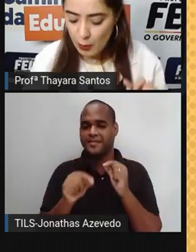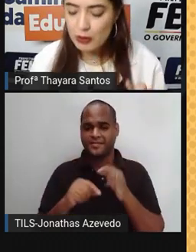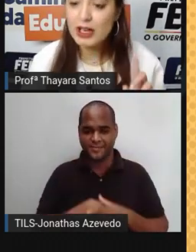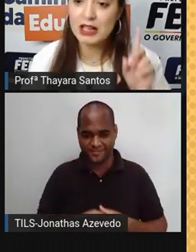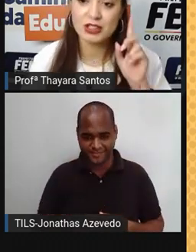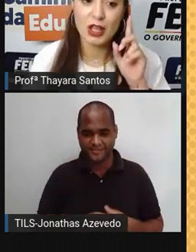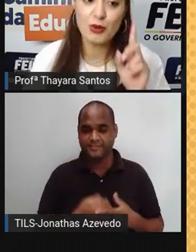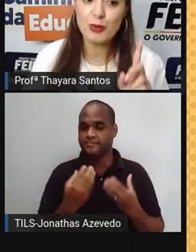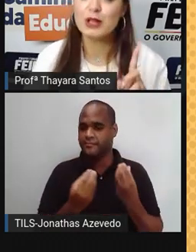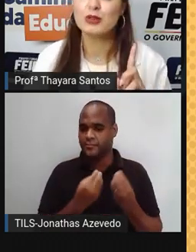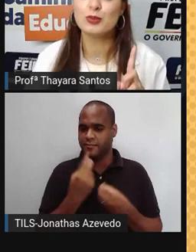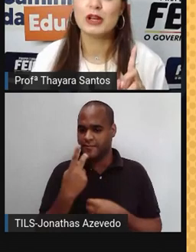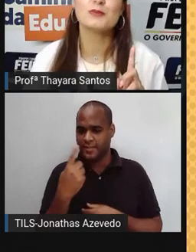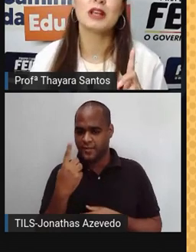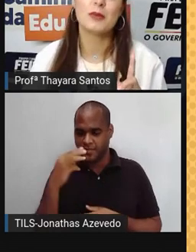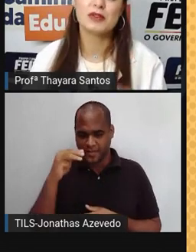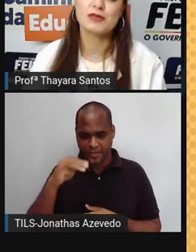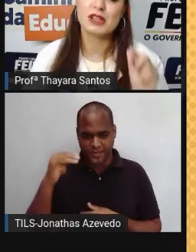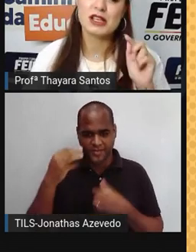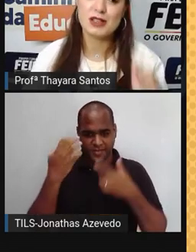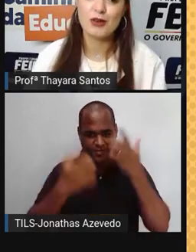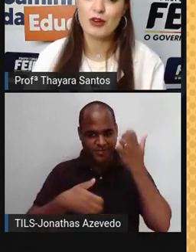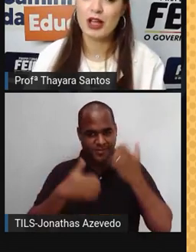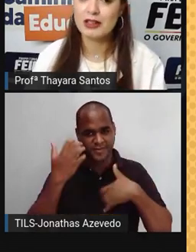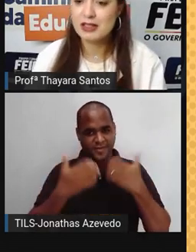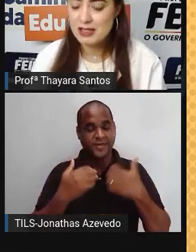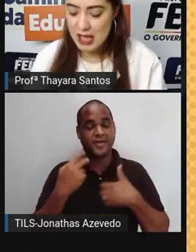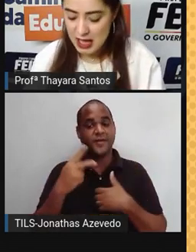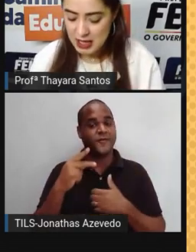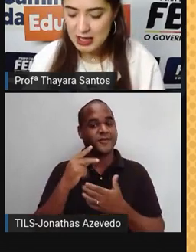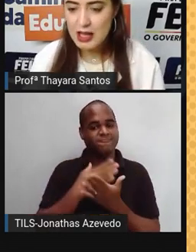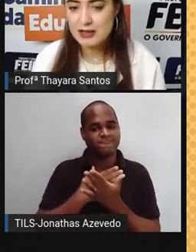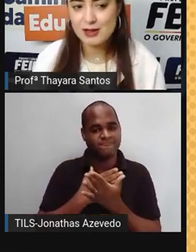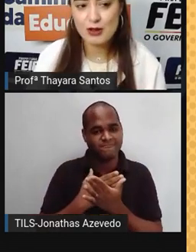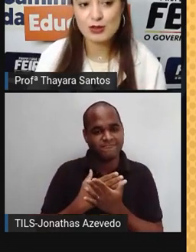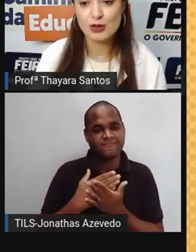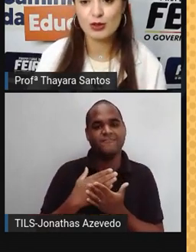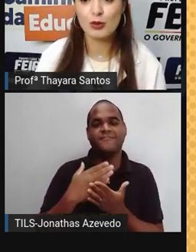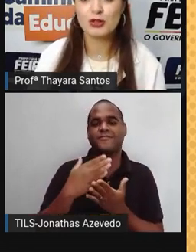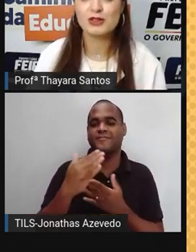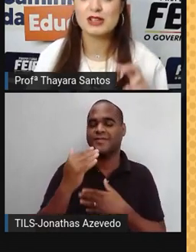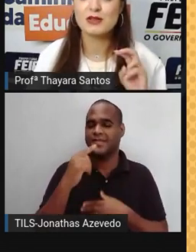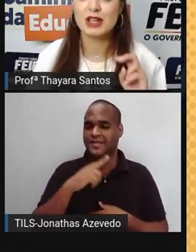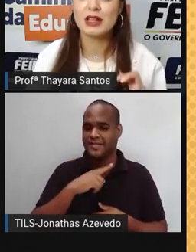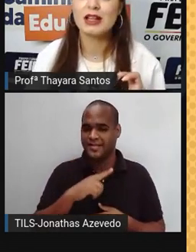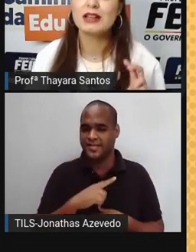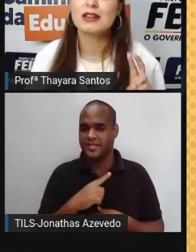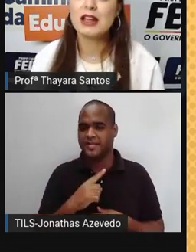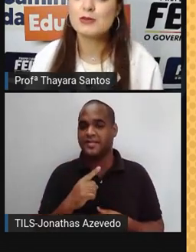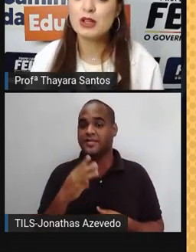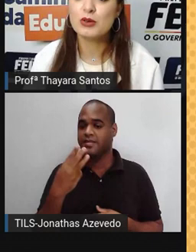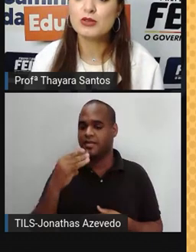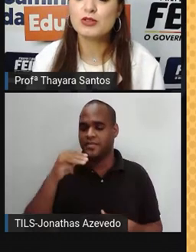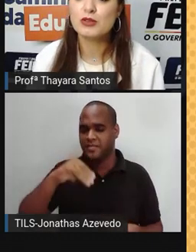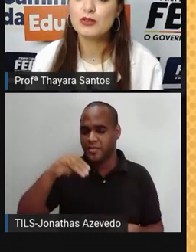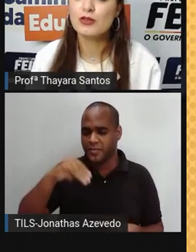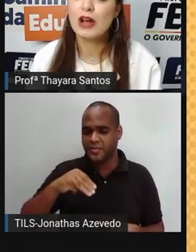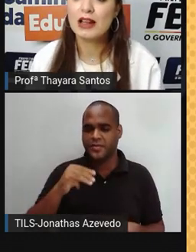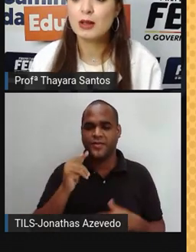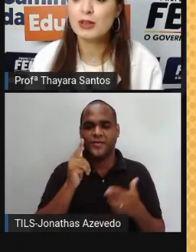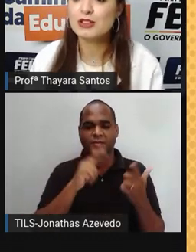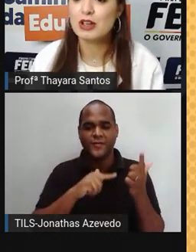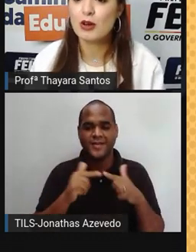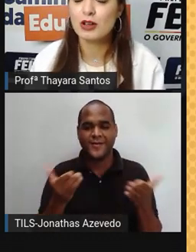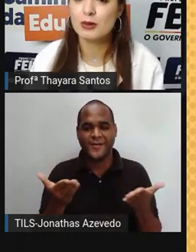como eu desgastei um minuto para explicar para vocês Eu Vou reiniciar esse nosso cronômetro vocês vão ter três minutos